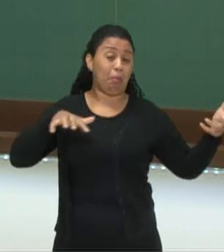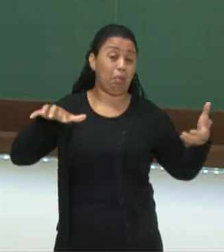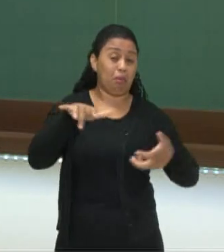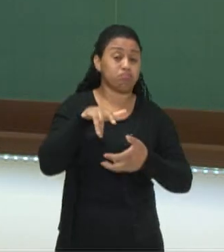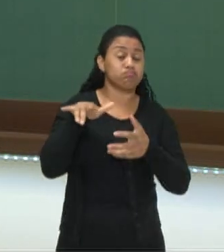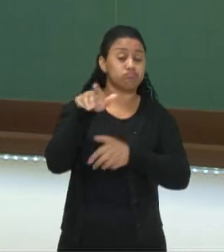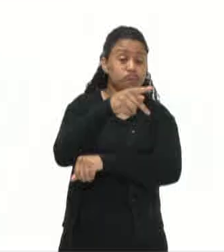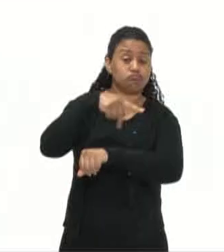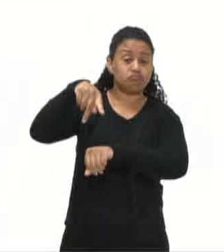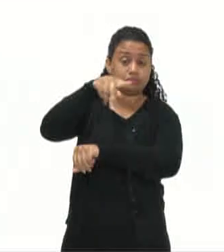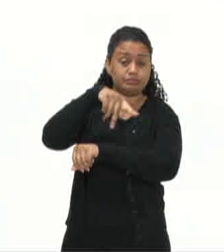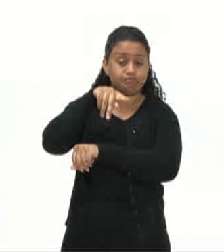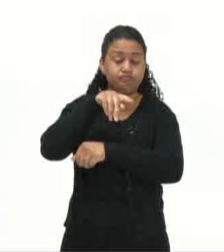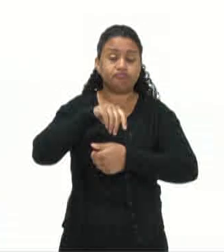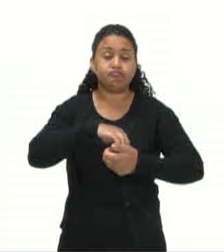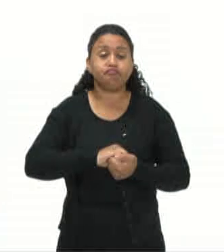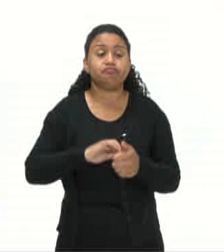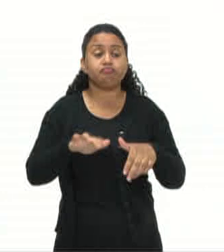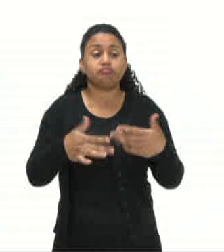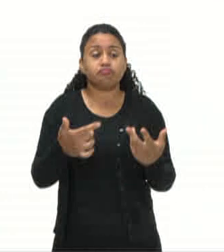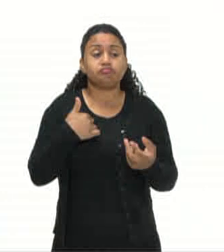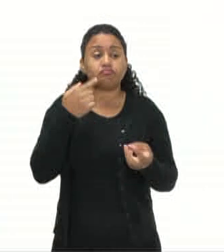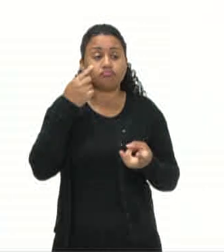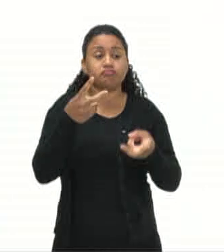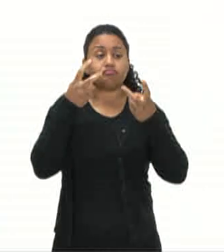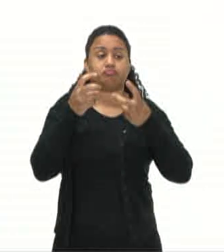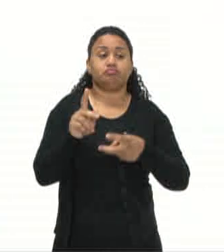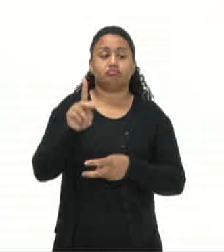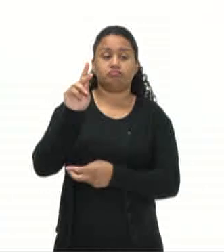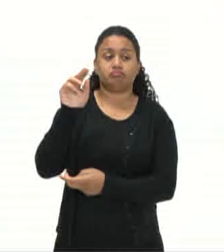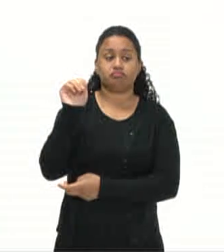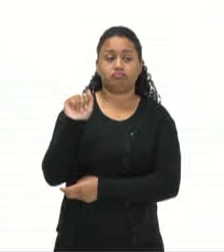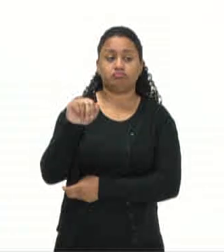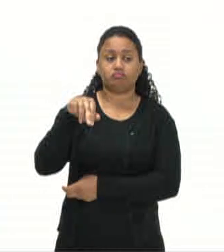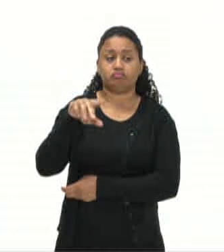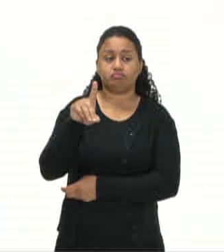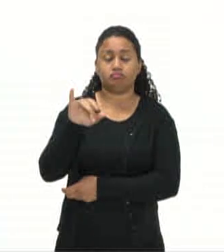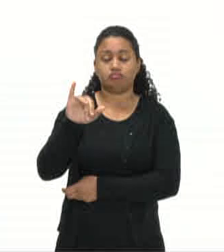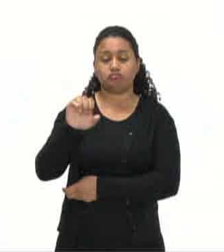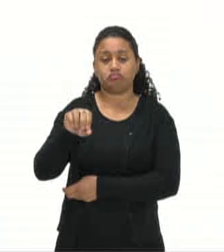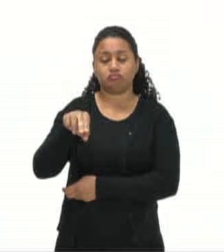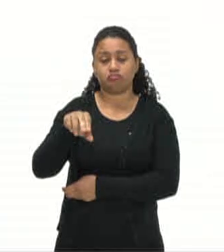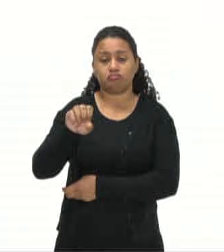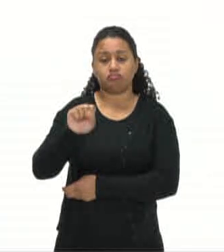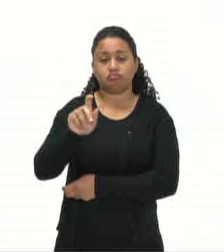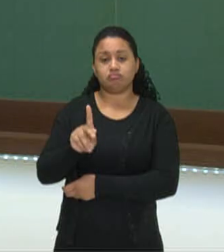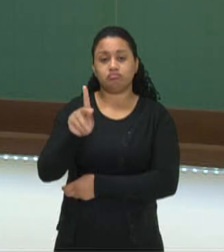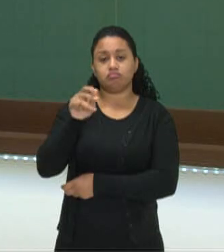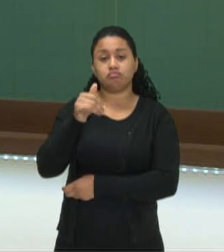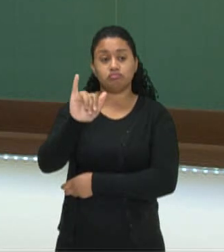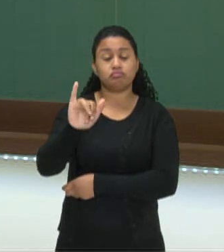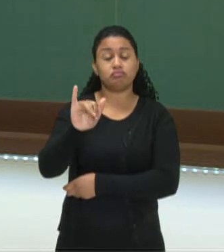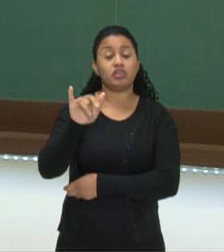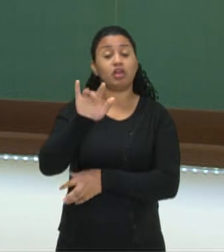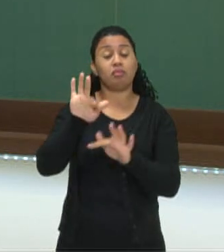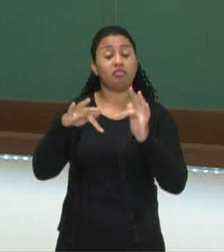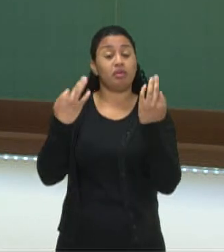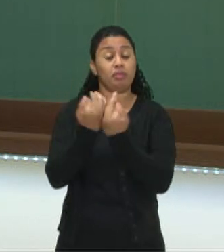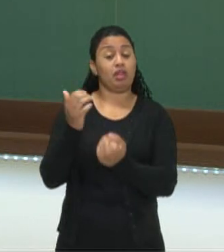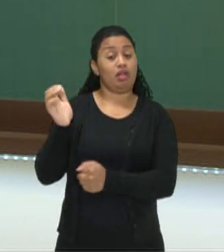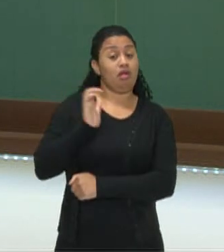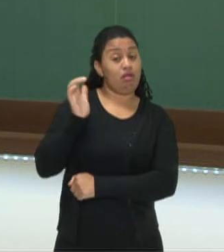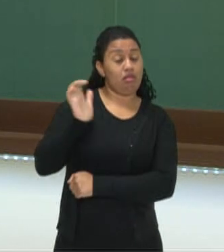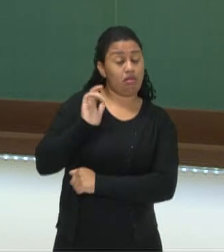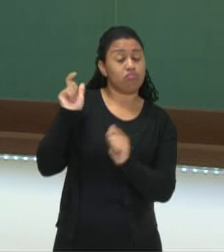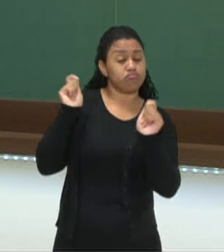nós vemos que o Kandinsky, ele era uma pessoa que veio de uma família muito rica, então ele tinha grandes possibilidades. E ele tinha